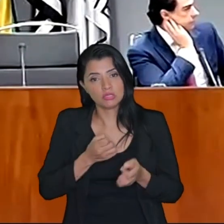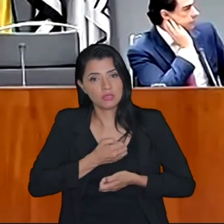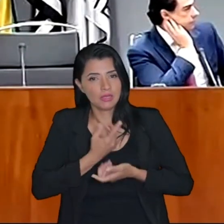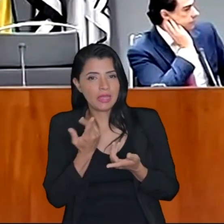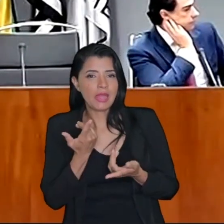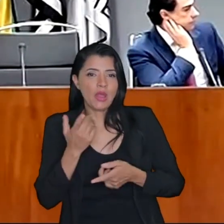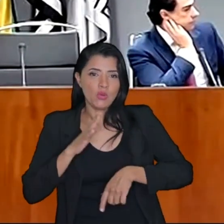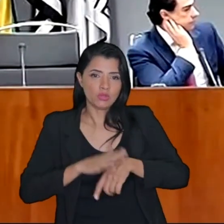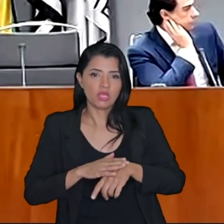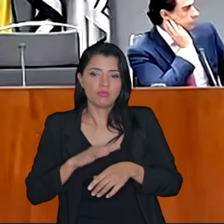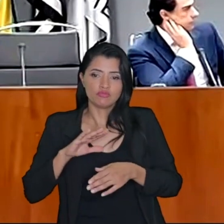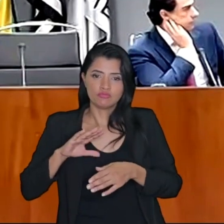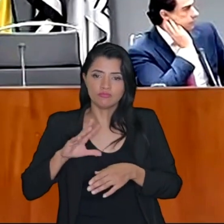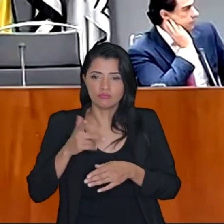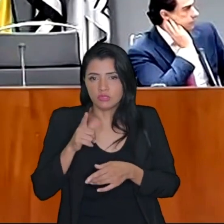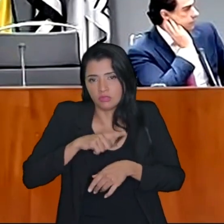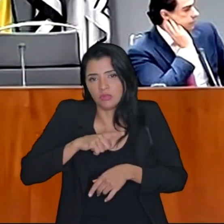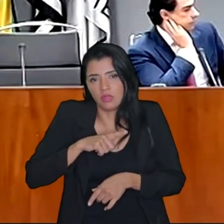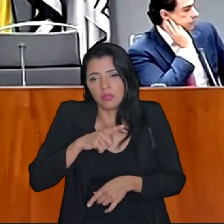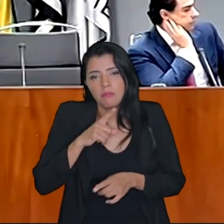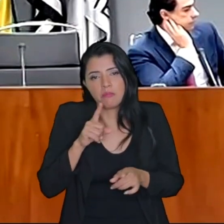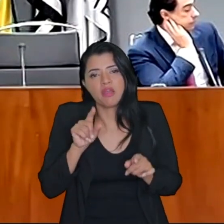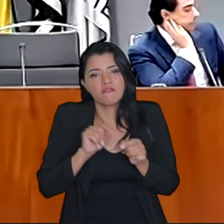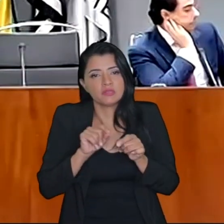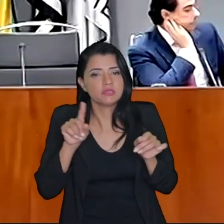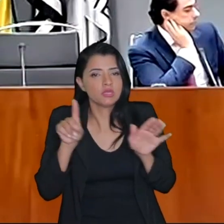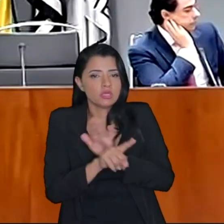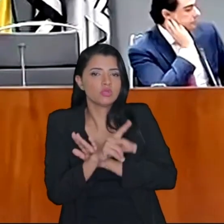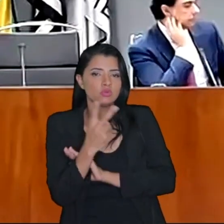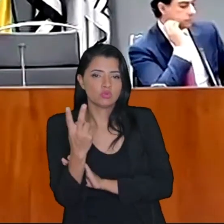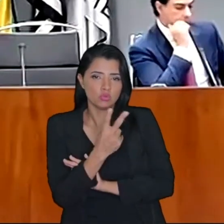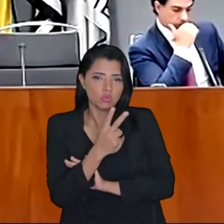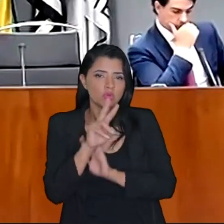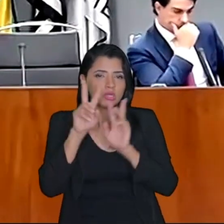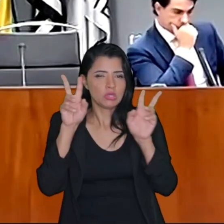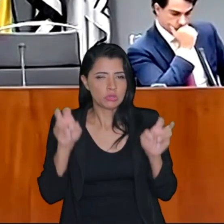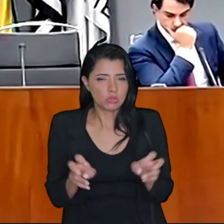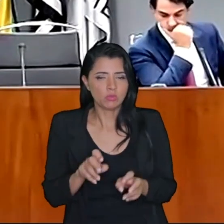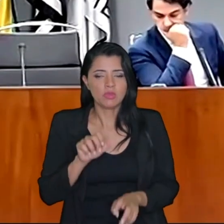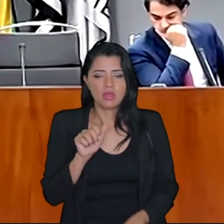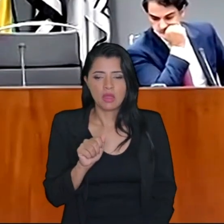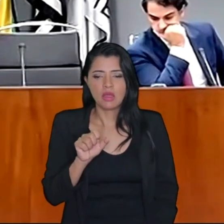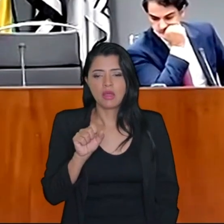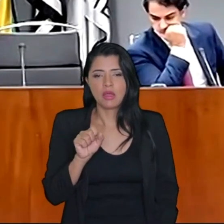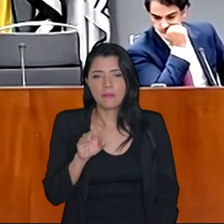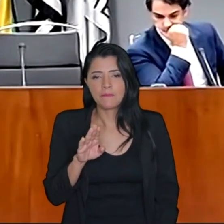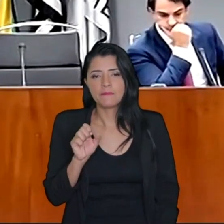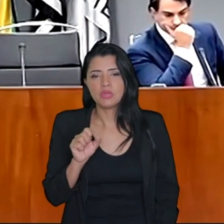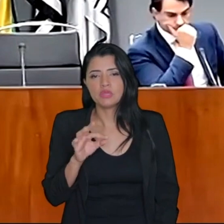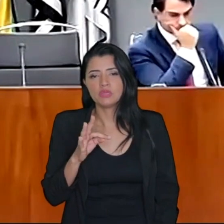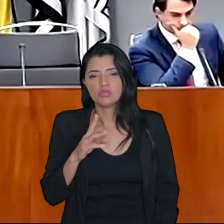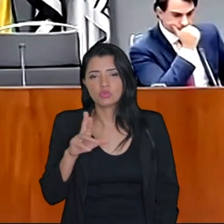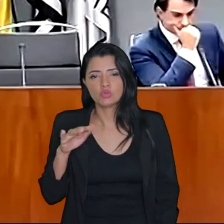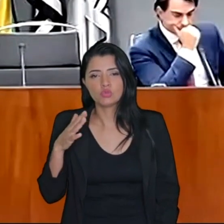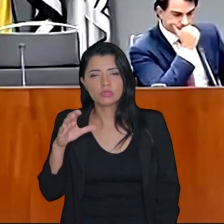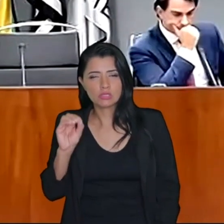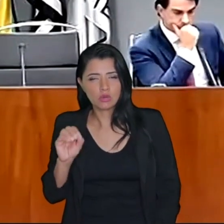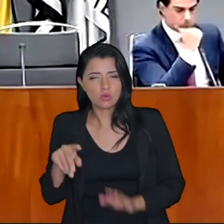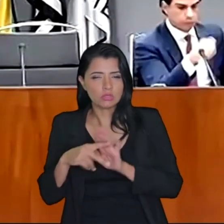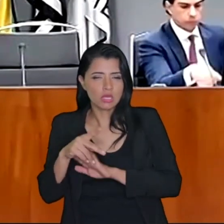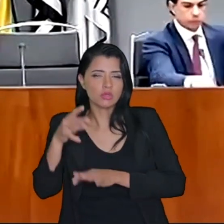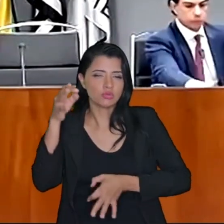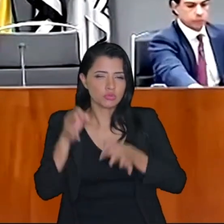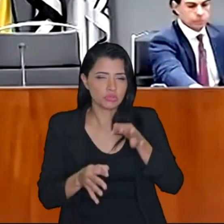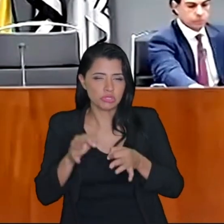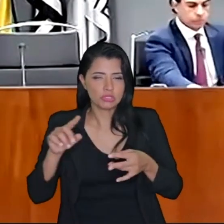pouco adiantado, mas eu queria fazer duas perguntas a respeito da questão da obstrução da justiça, eu queria ouvi-los a respeito. Uma